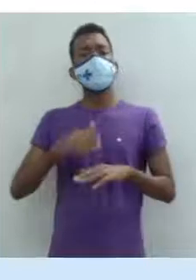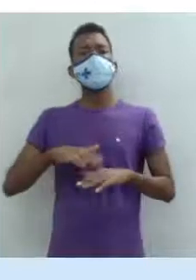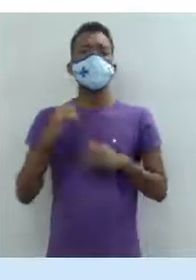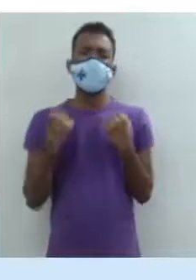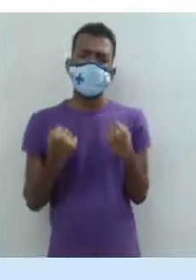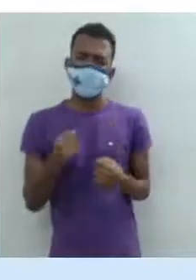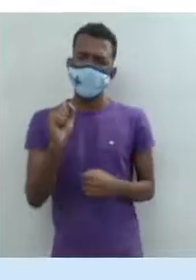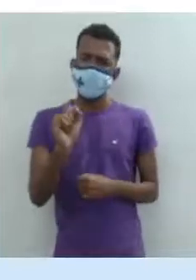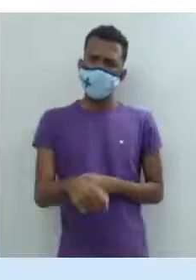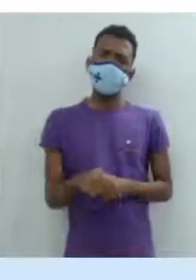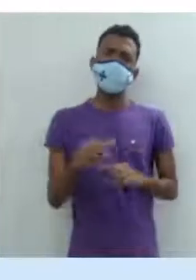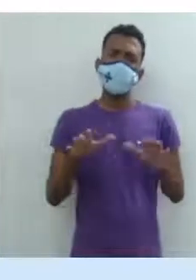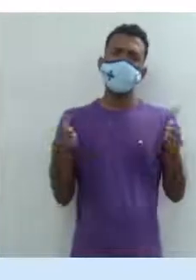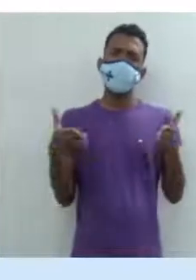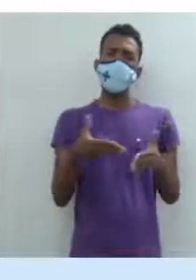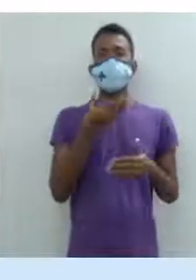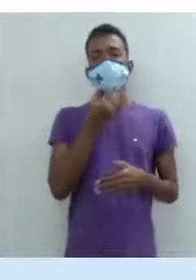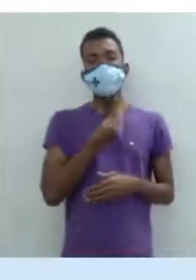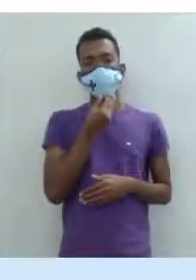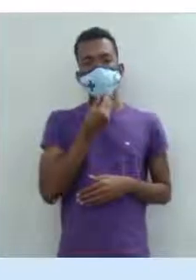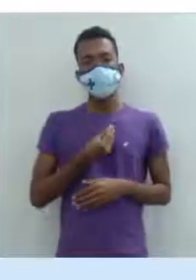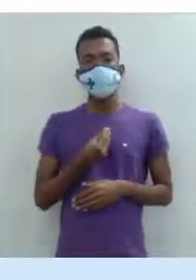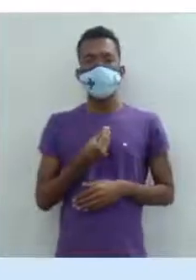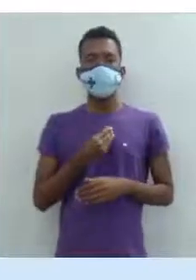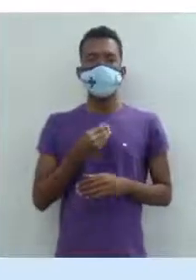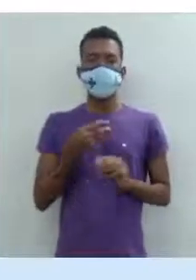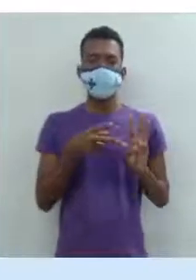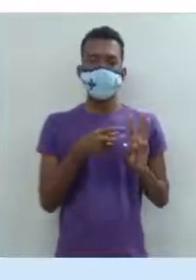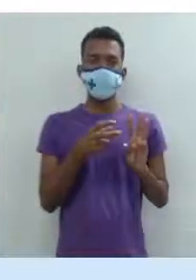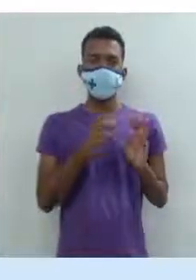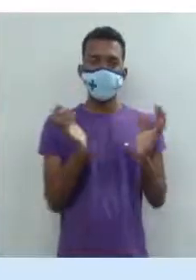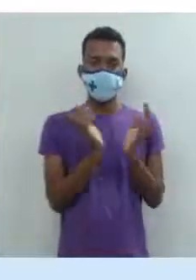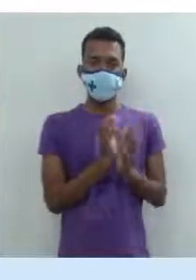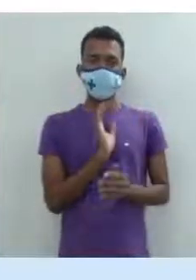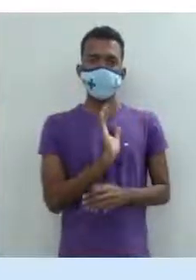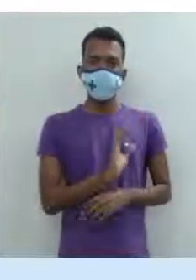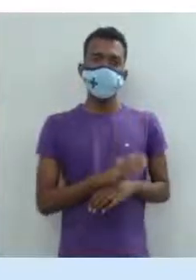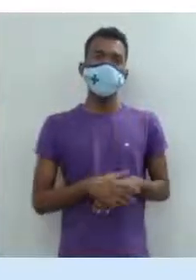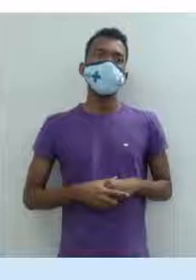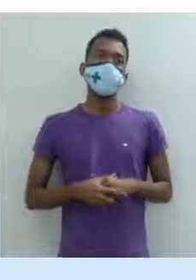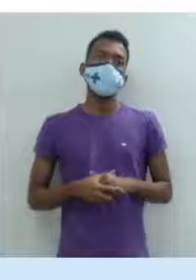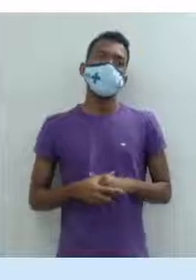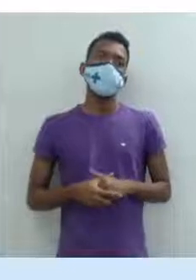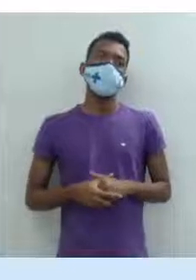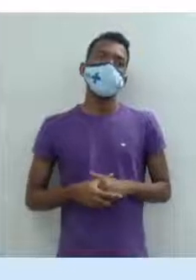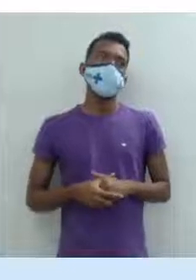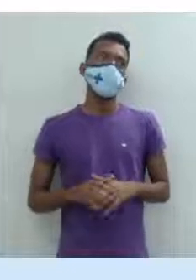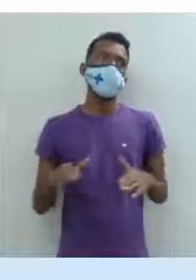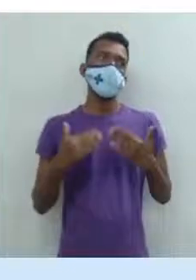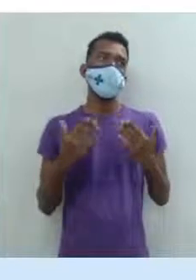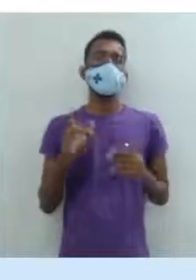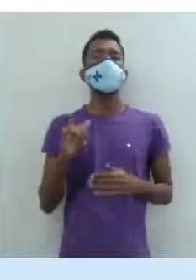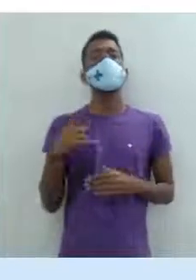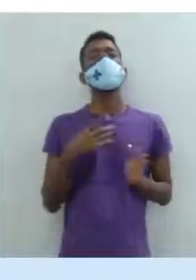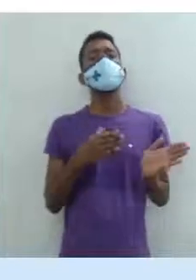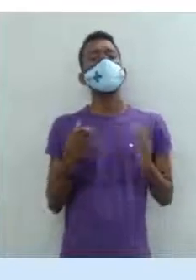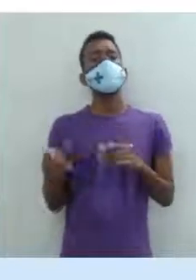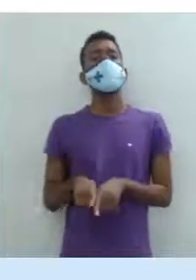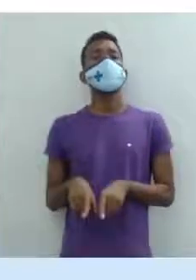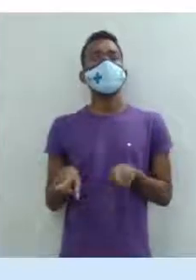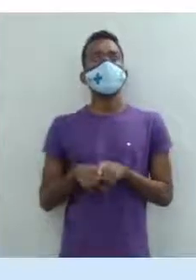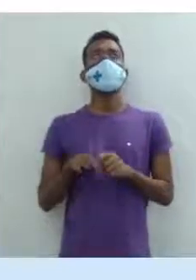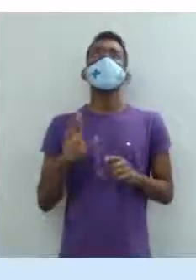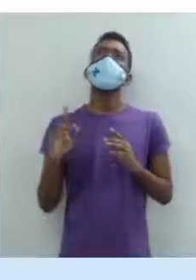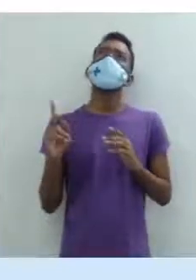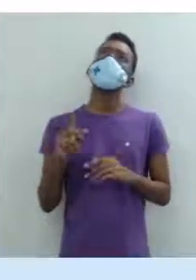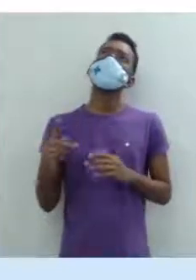Que é atribuído ao homem, um homem indígena, né? Então, aí vocês vão ter, se perguntar, o professor de história